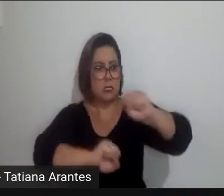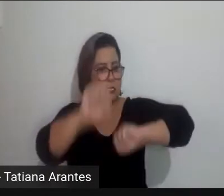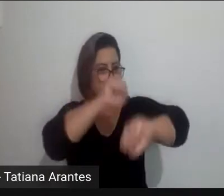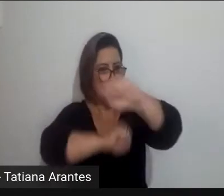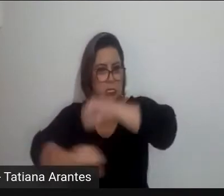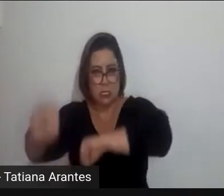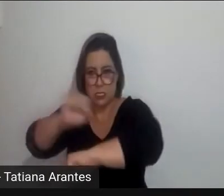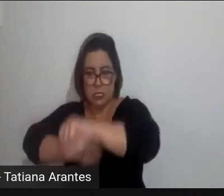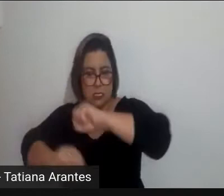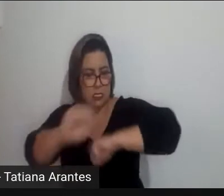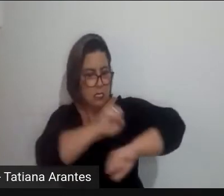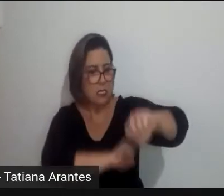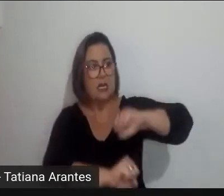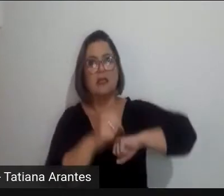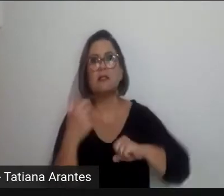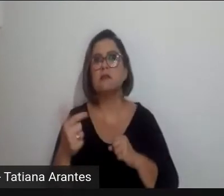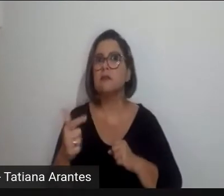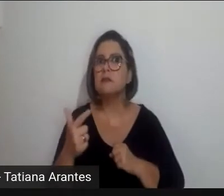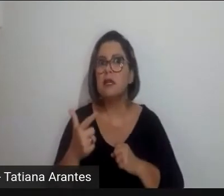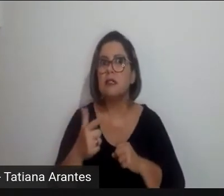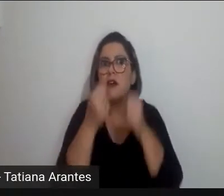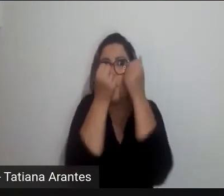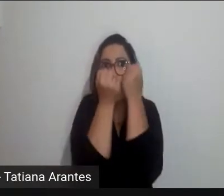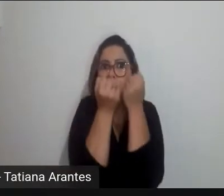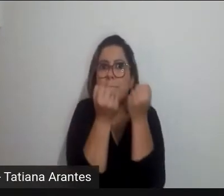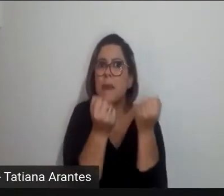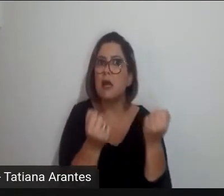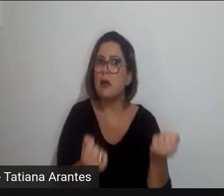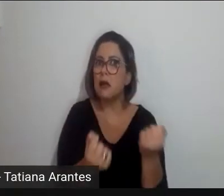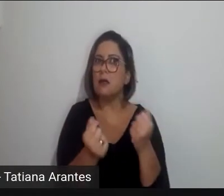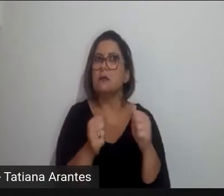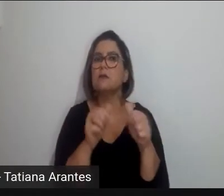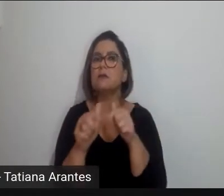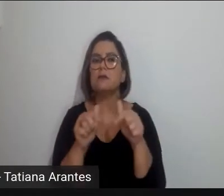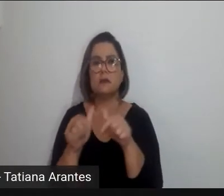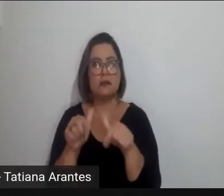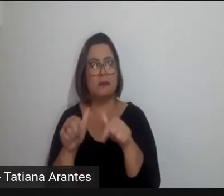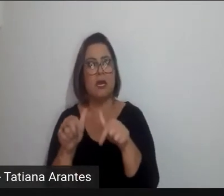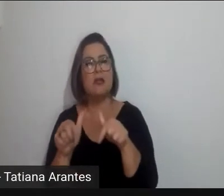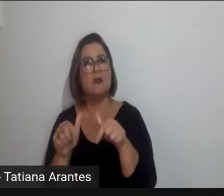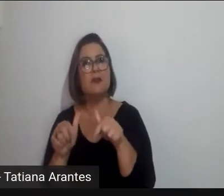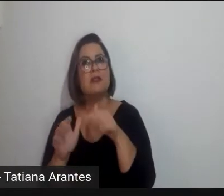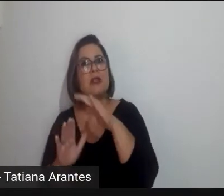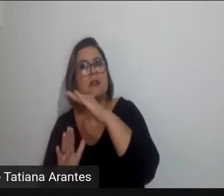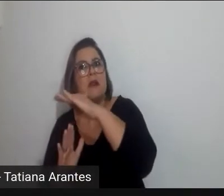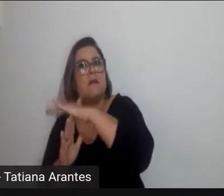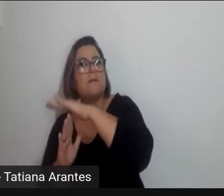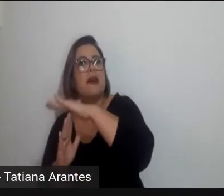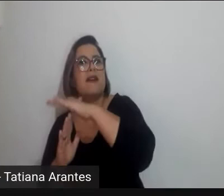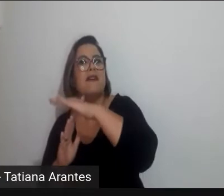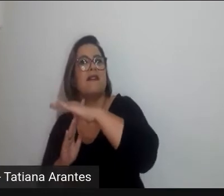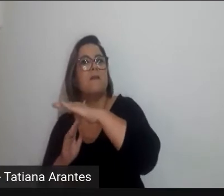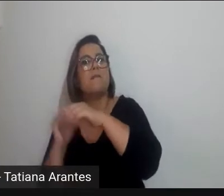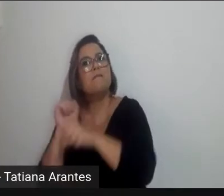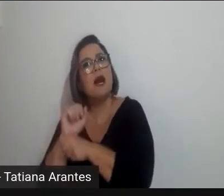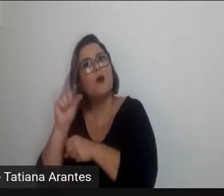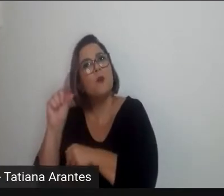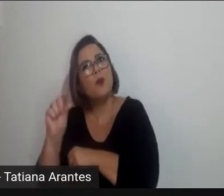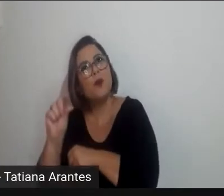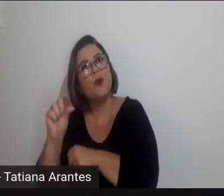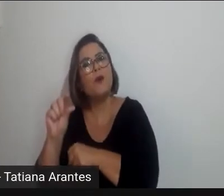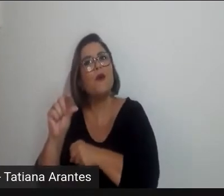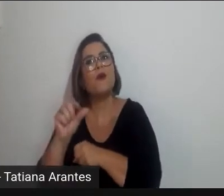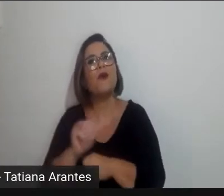domésticos. Então, é uma maneira de fazer pausas com esse conteúdo, né?